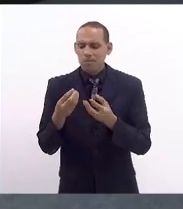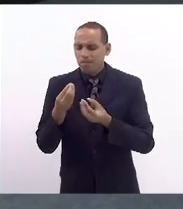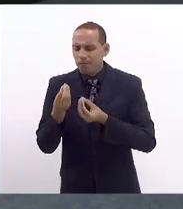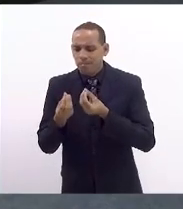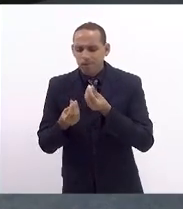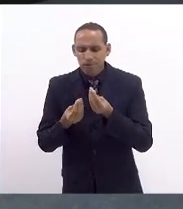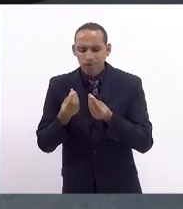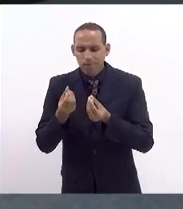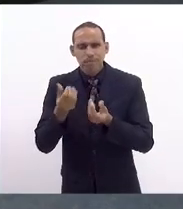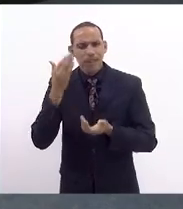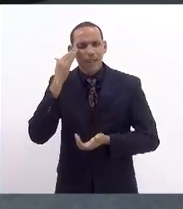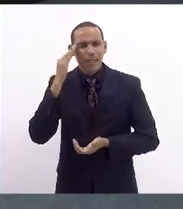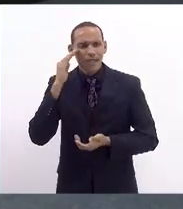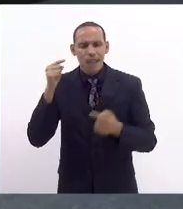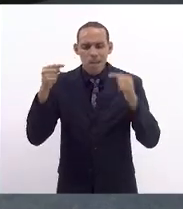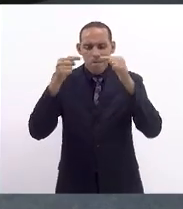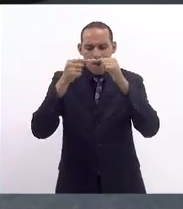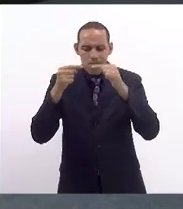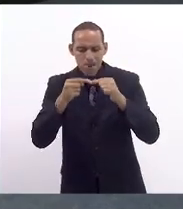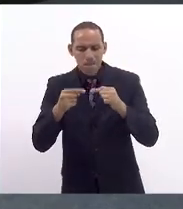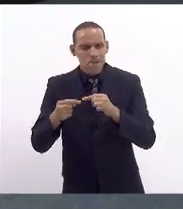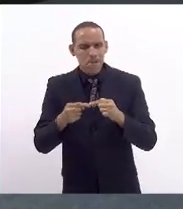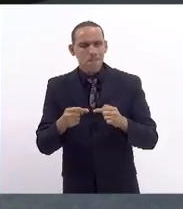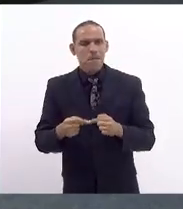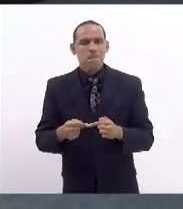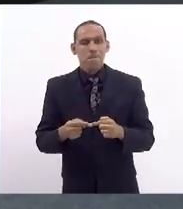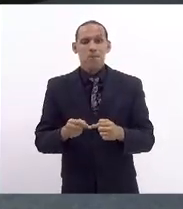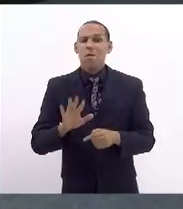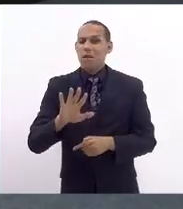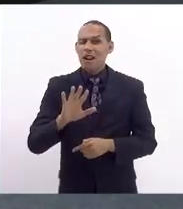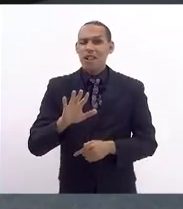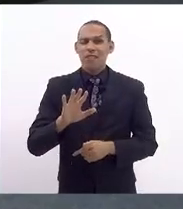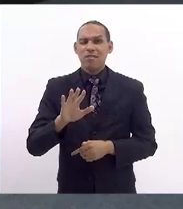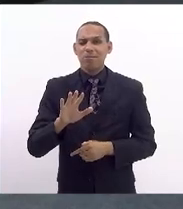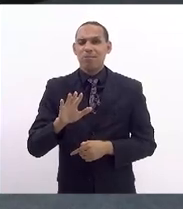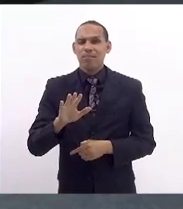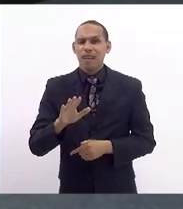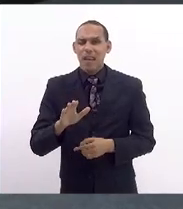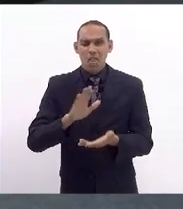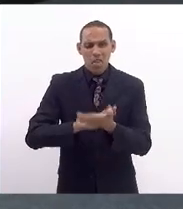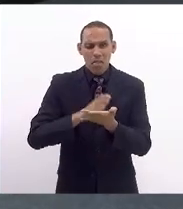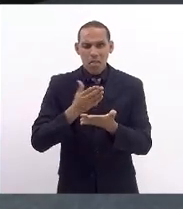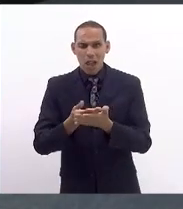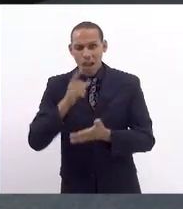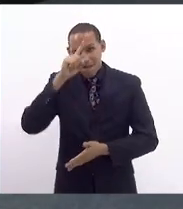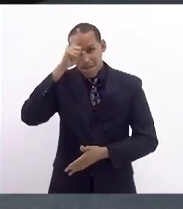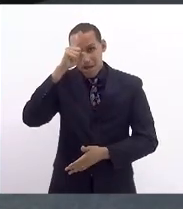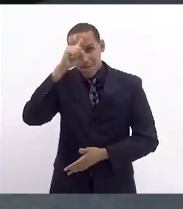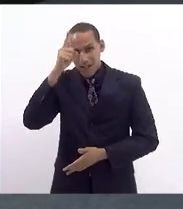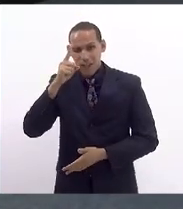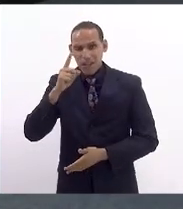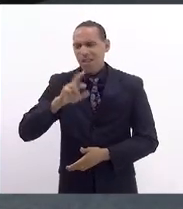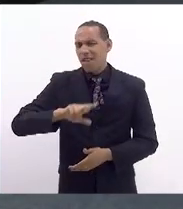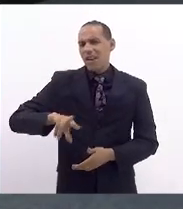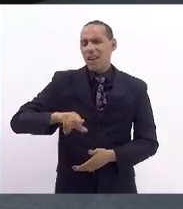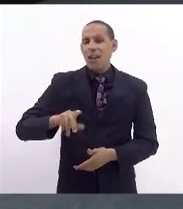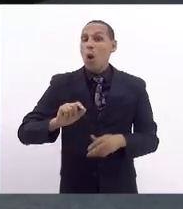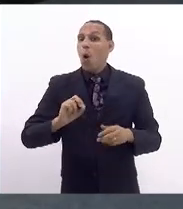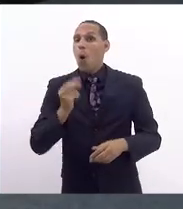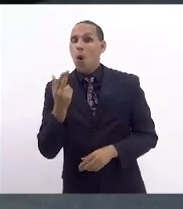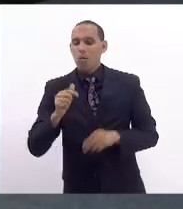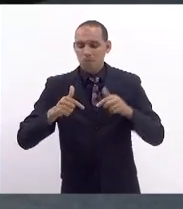subsunção do fato à Norma mas passa longe de interpretações criativas e do ativismo